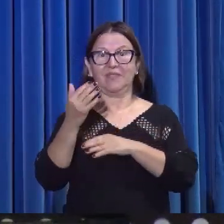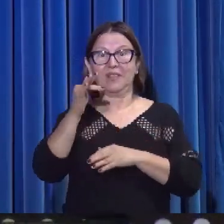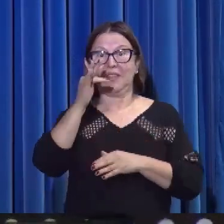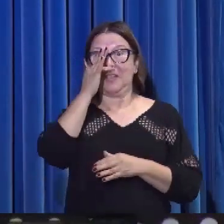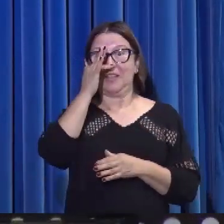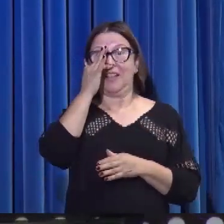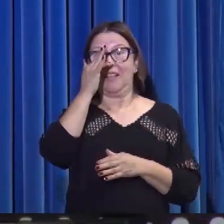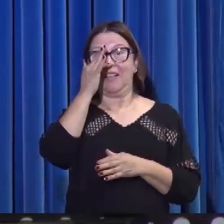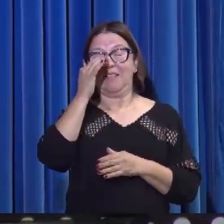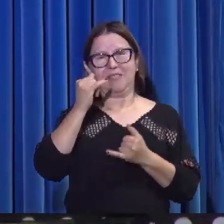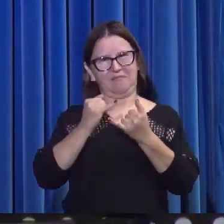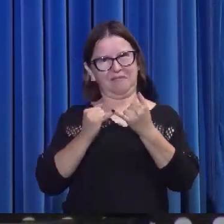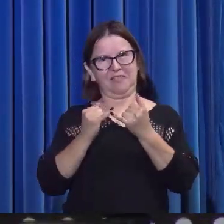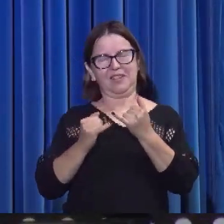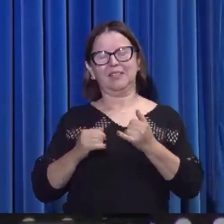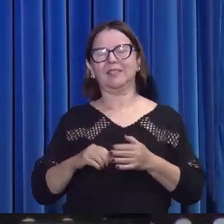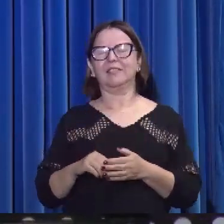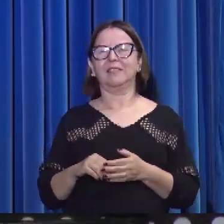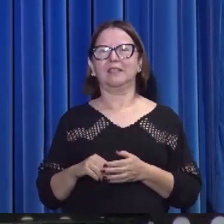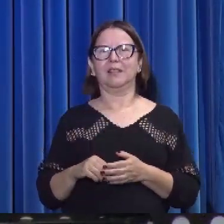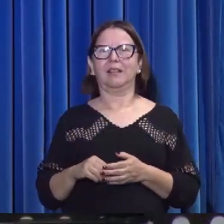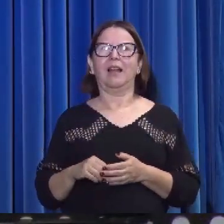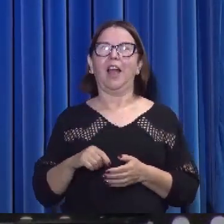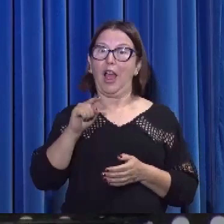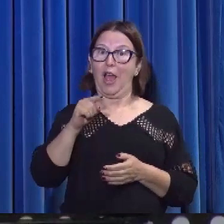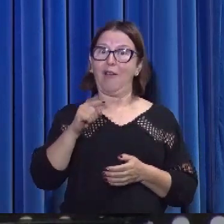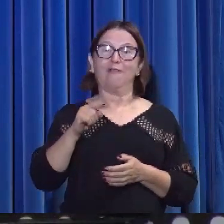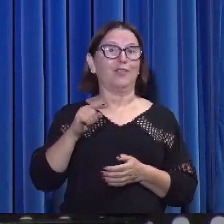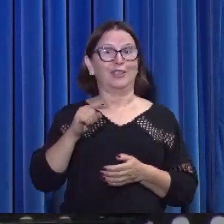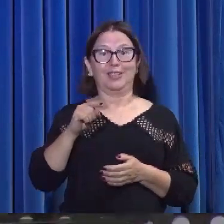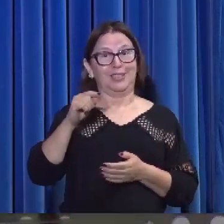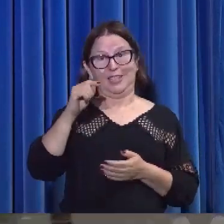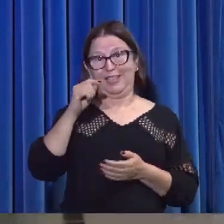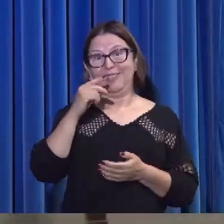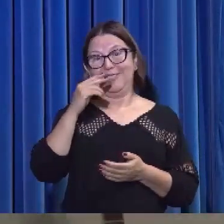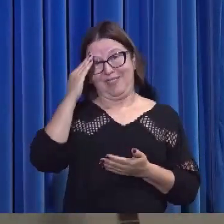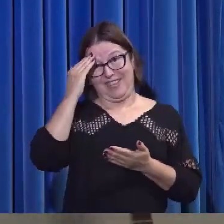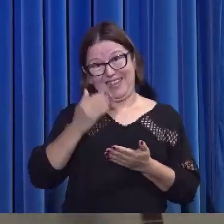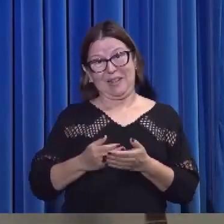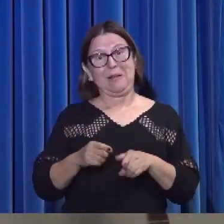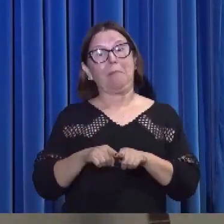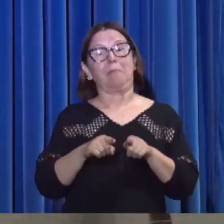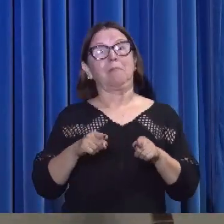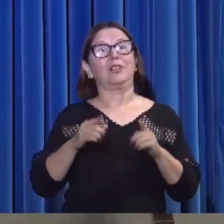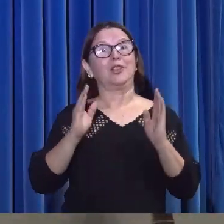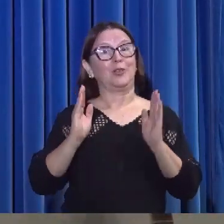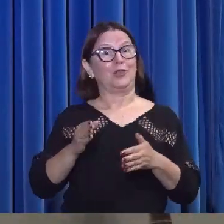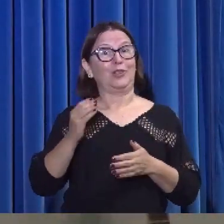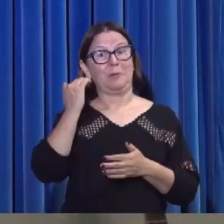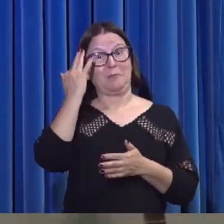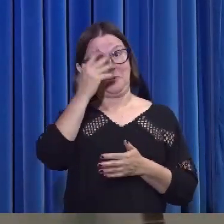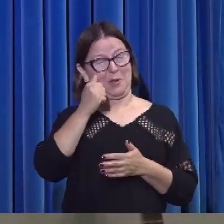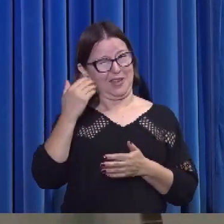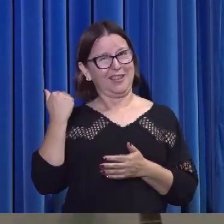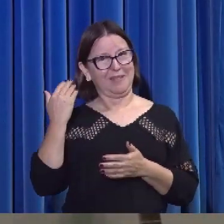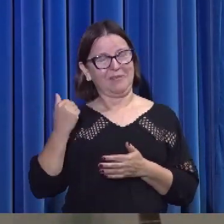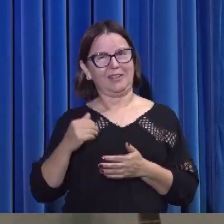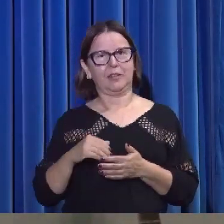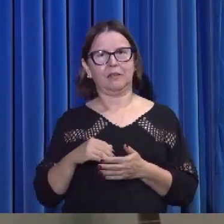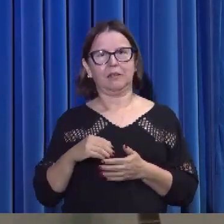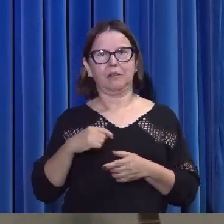Eles podem não acreditar, mas eu já fui bonito nessa vida também, tempo. E aí vem as